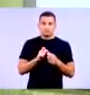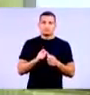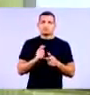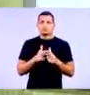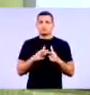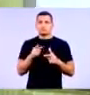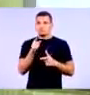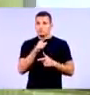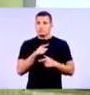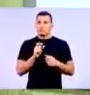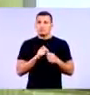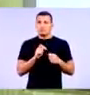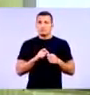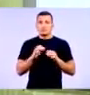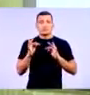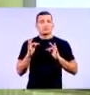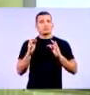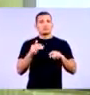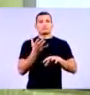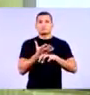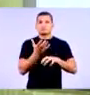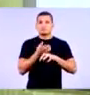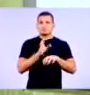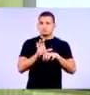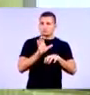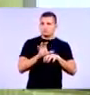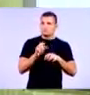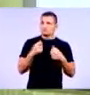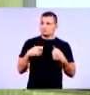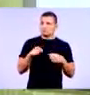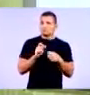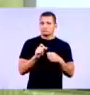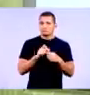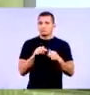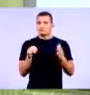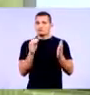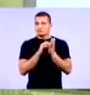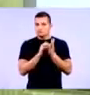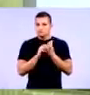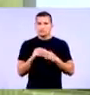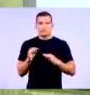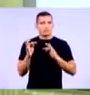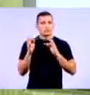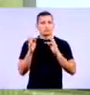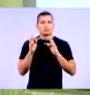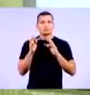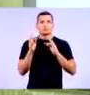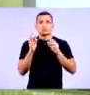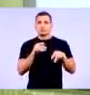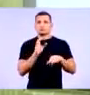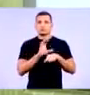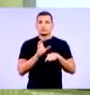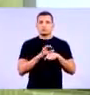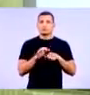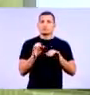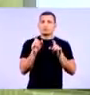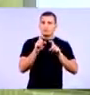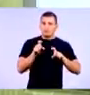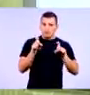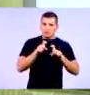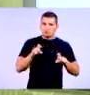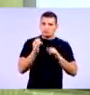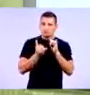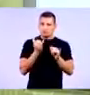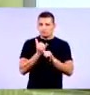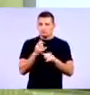ele em todas as suas disciplinas do curso. Então, todo o curso de informática para a internet, você vai realizar a atividade,